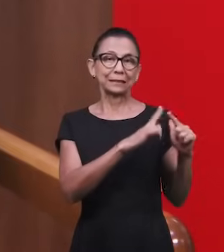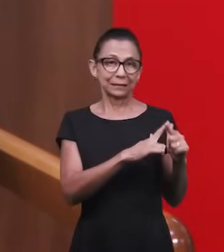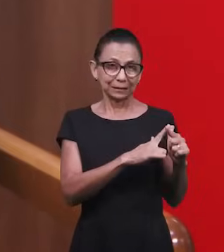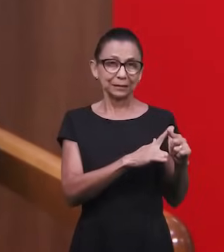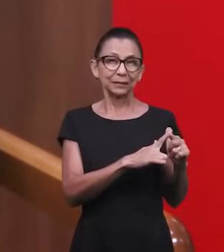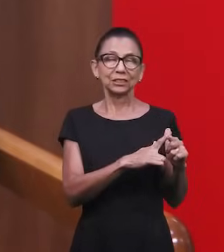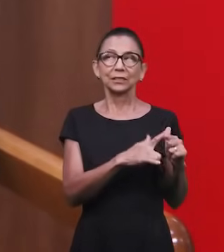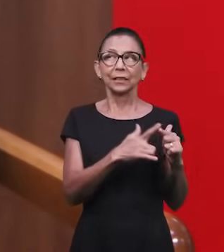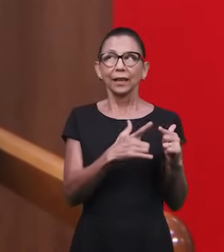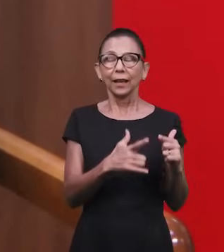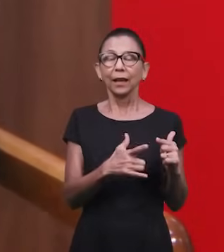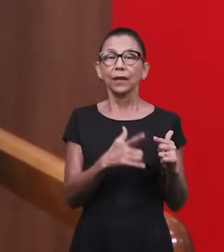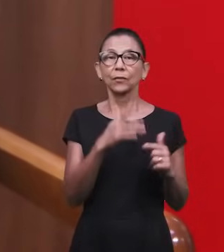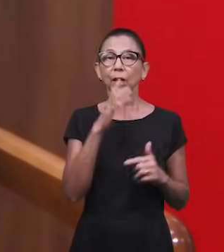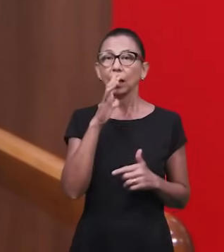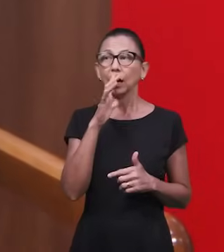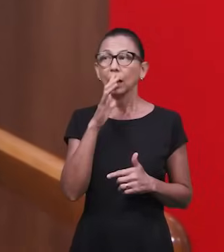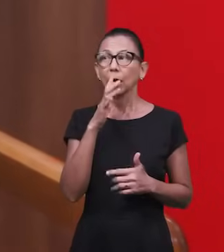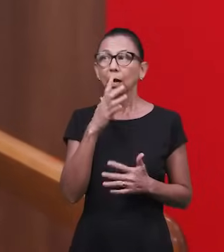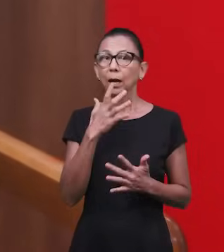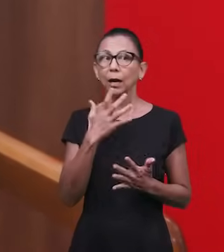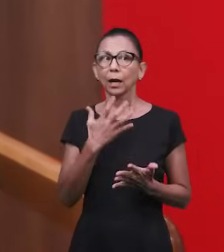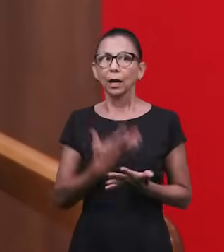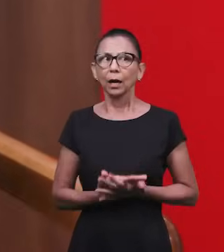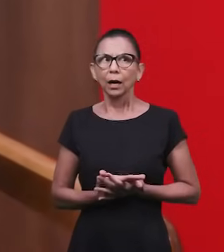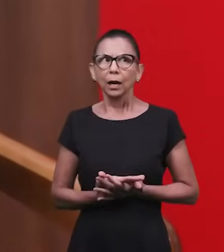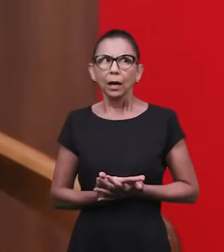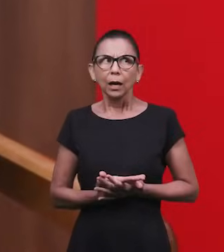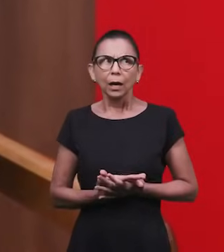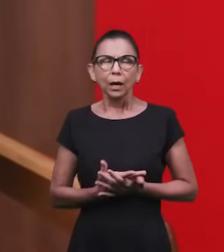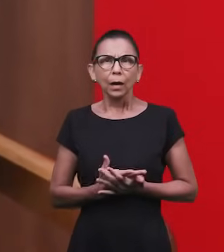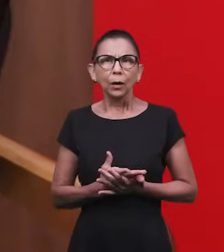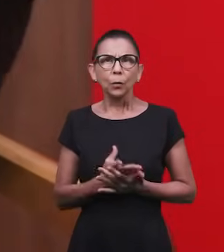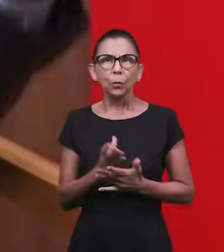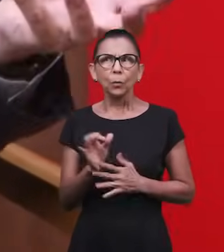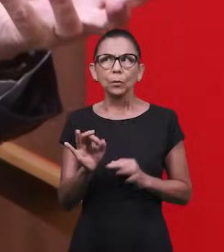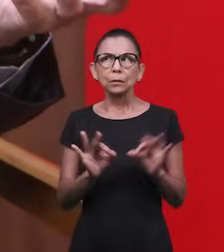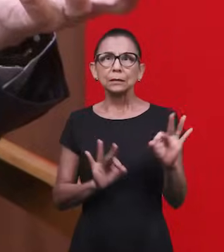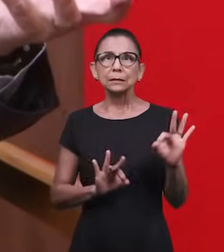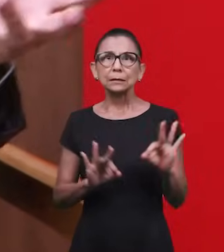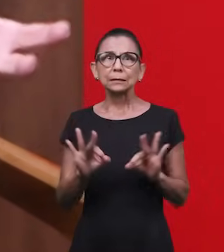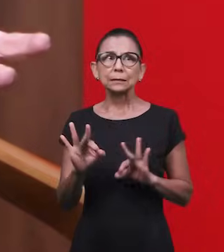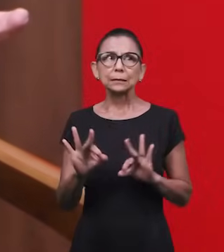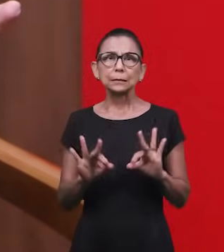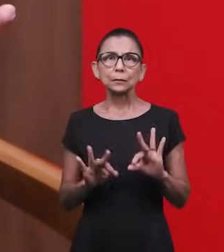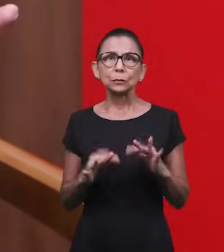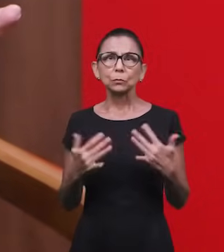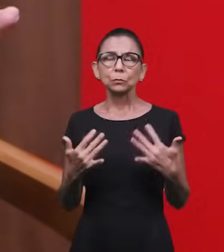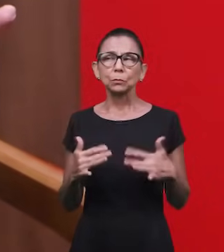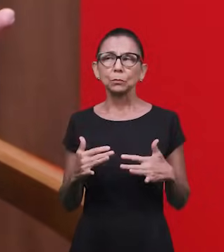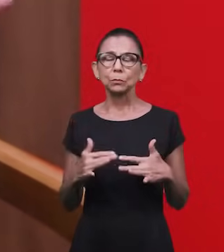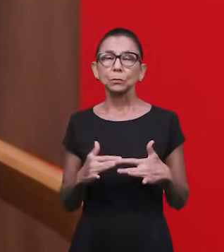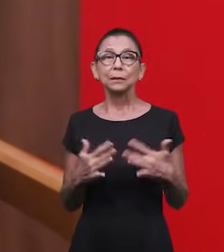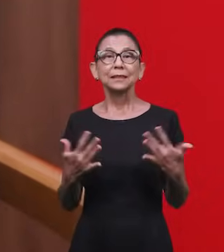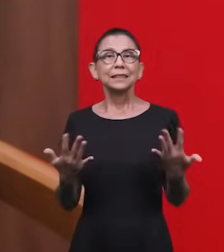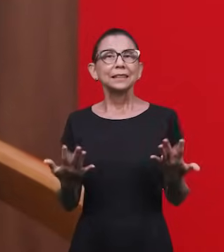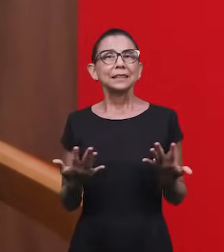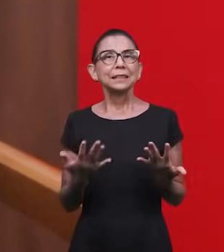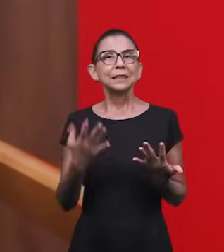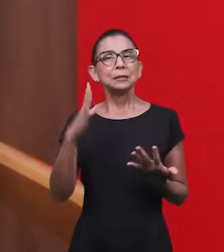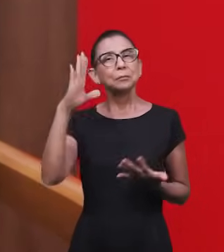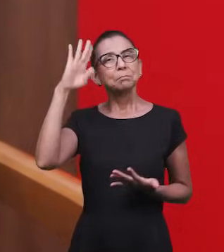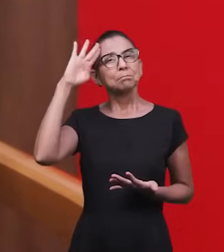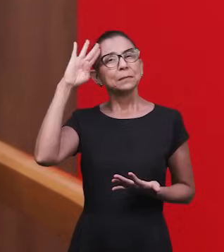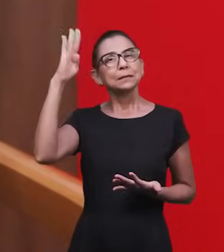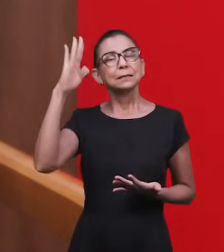extasiados com esse aspecto e, principalmente, com as palavras, com a mensagem.